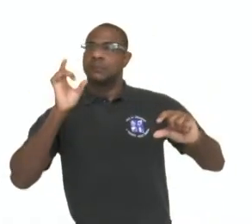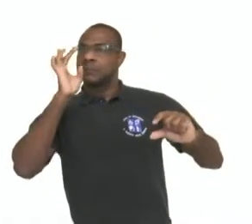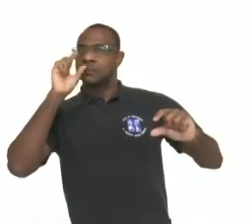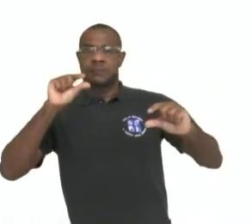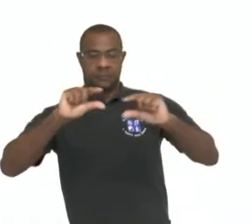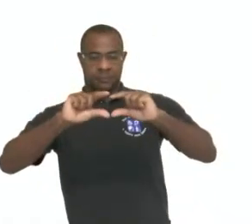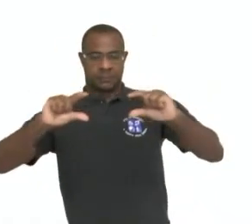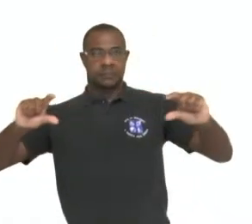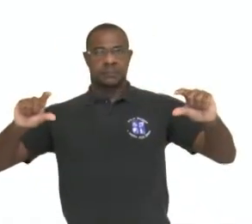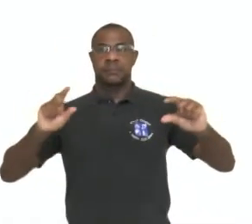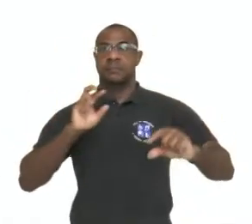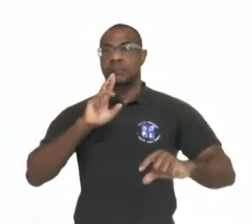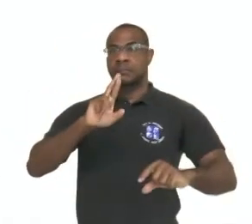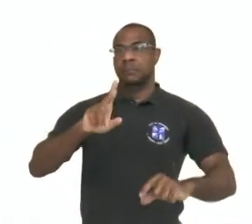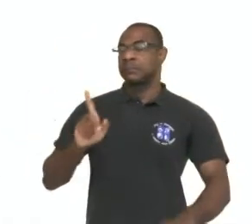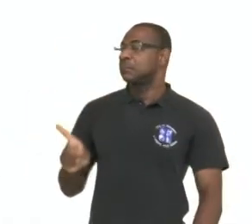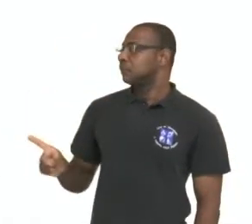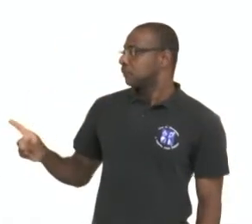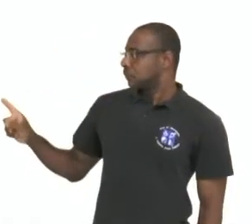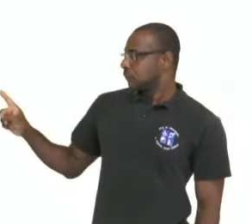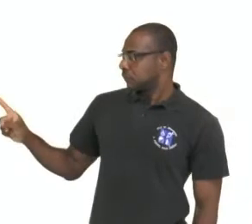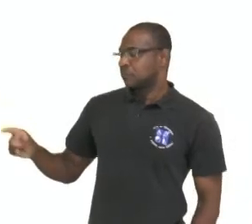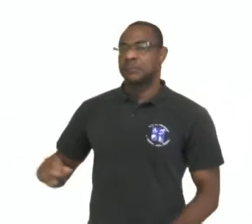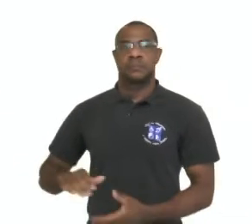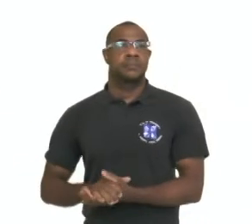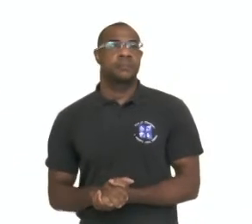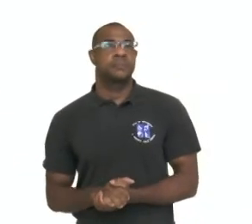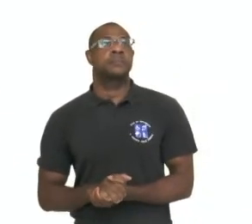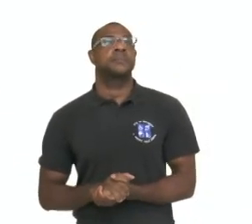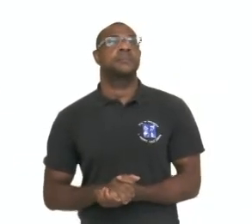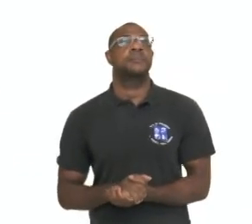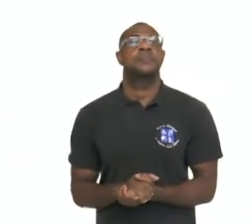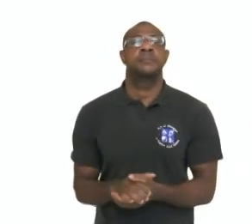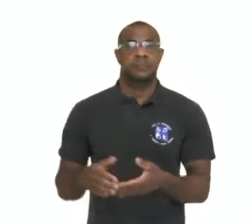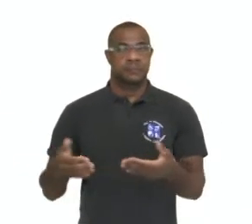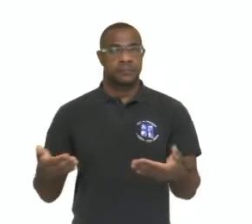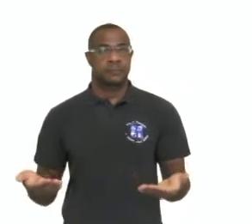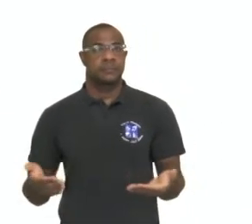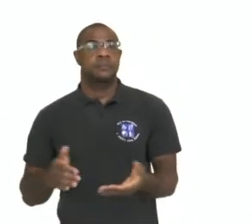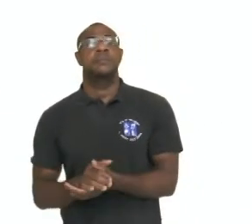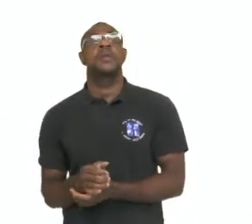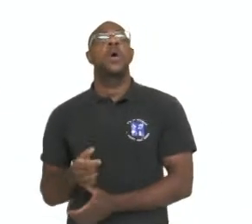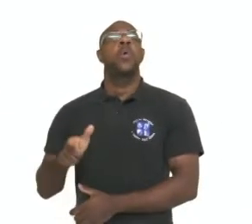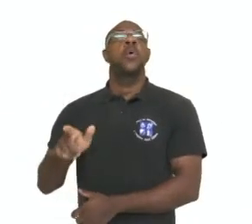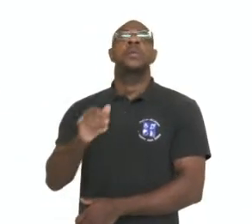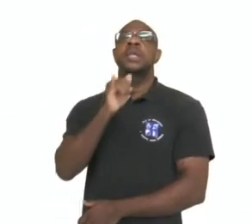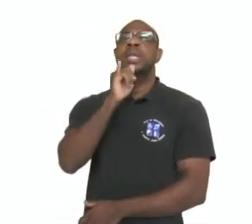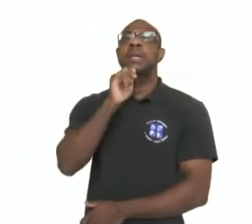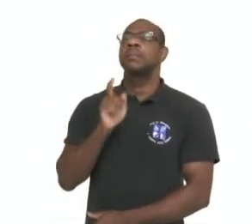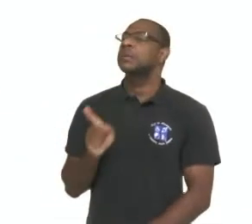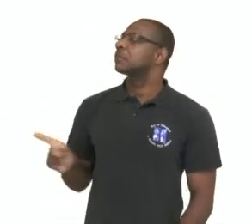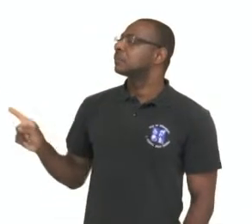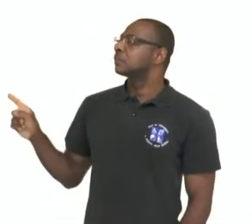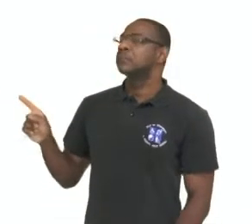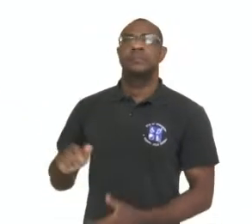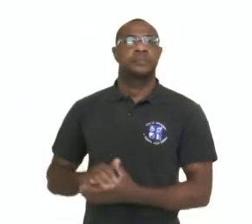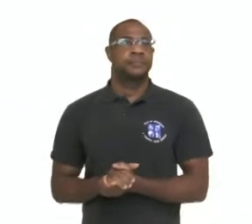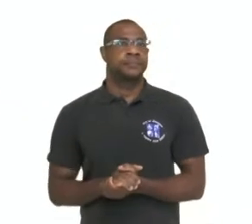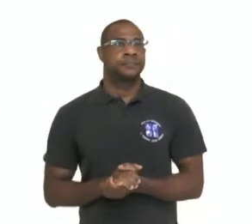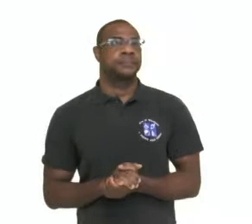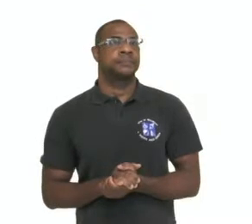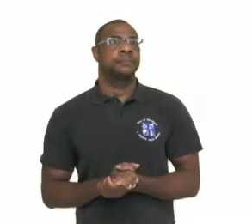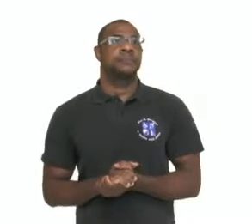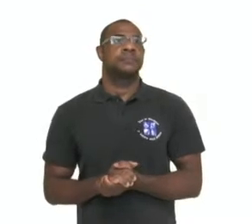incluíram interação, adaptação e também preconceito e exclusão. Outro exemplo dessa interação foi o caso de Estilicão. Quem